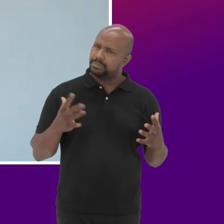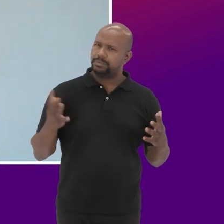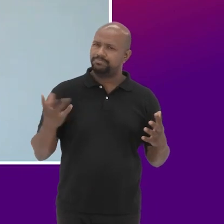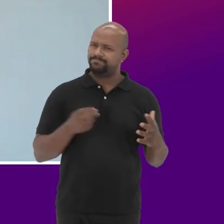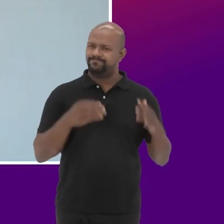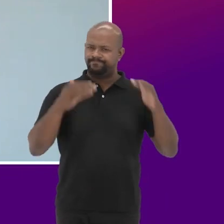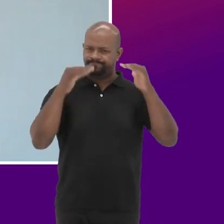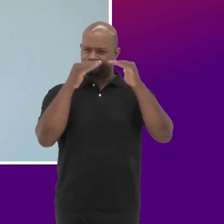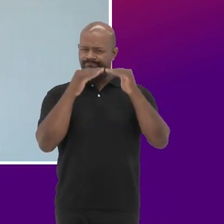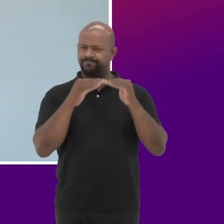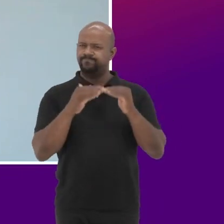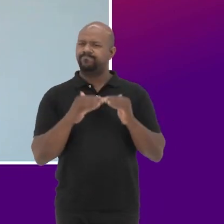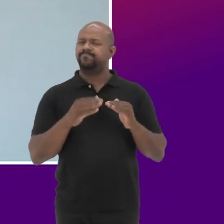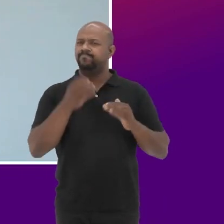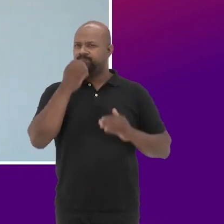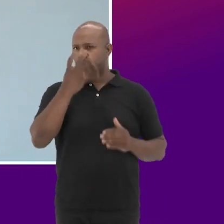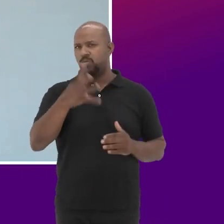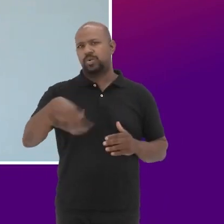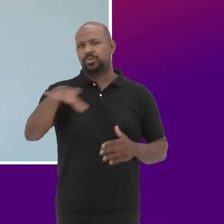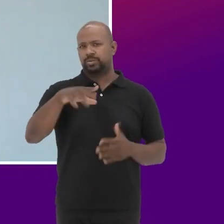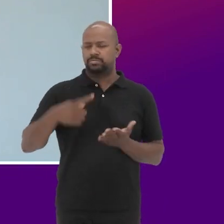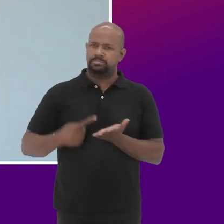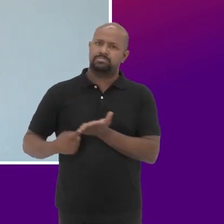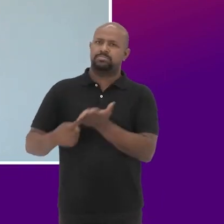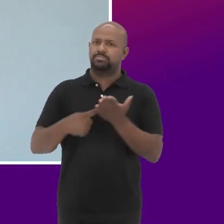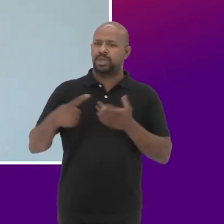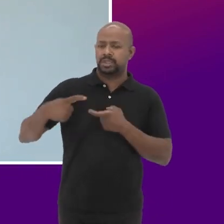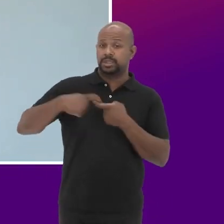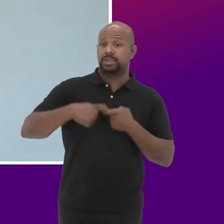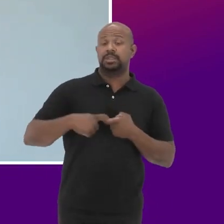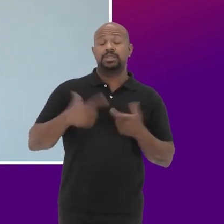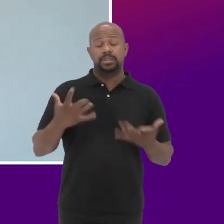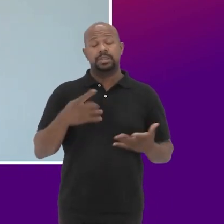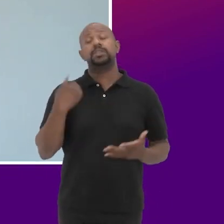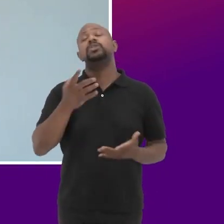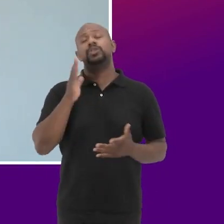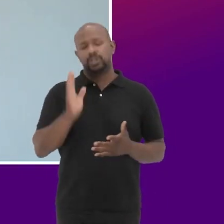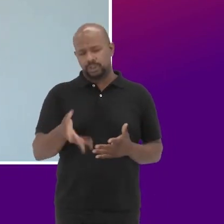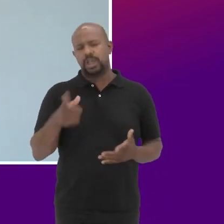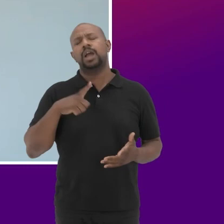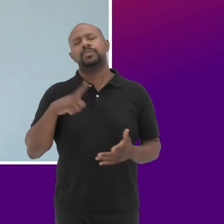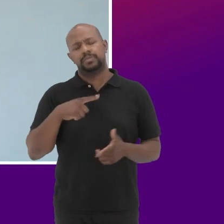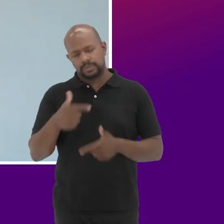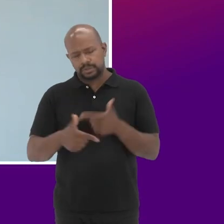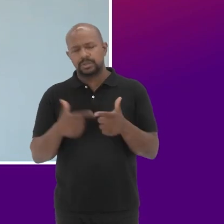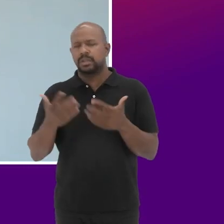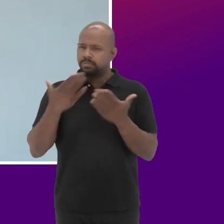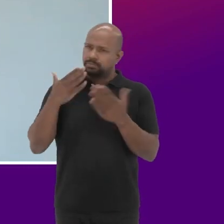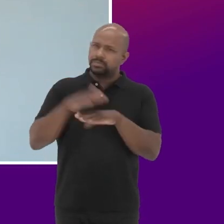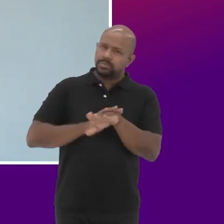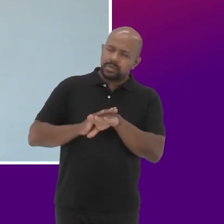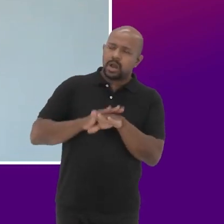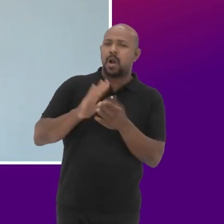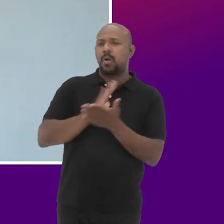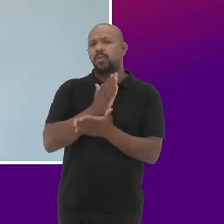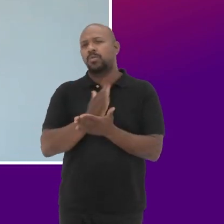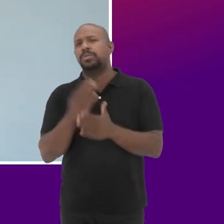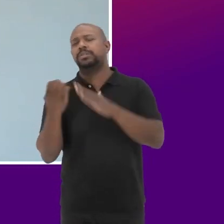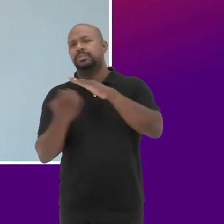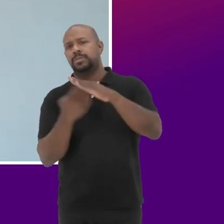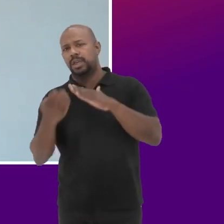agenda muito boa com as parcerias, né, de forma que a gente já teve até inclusive conversas com